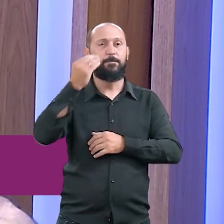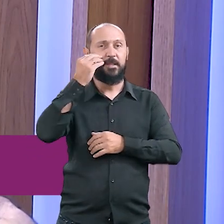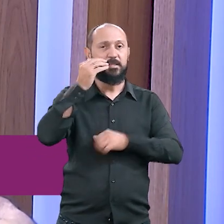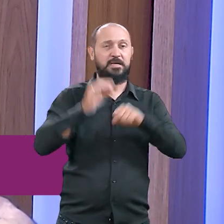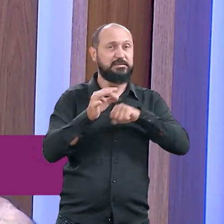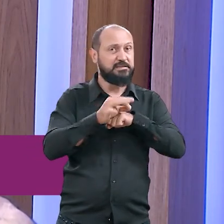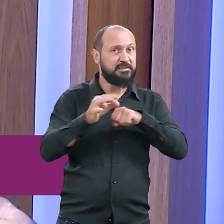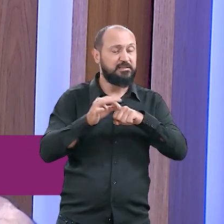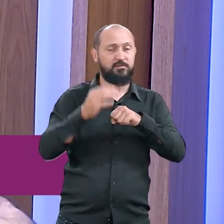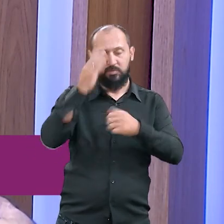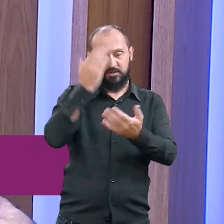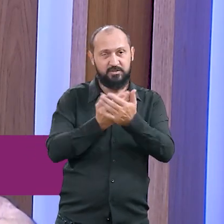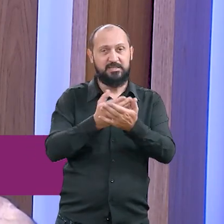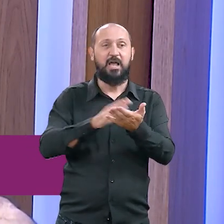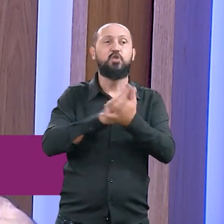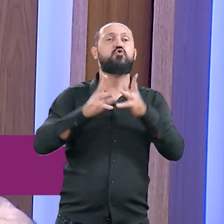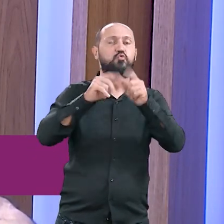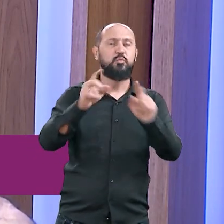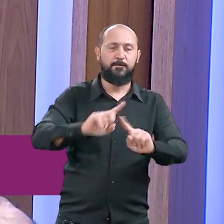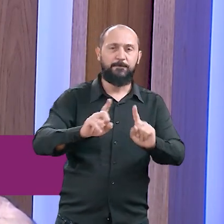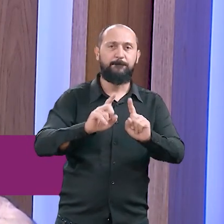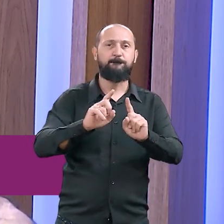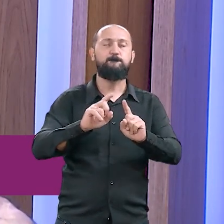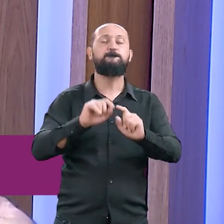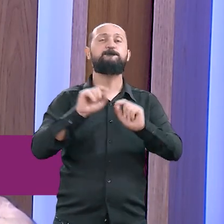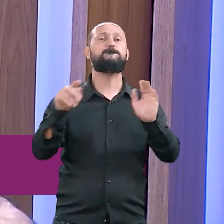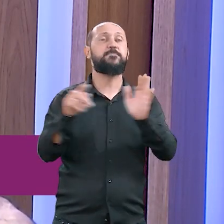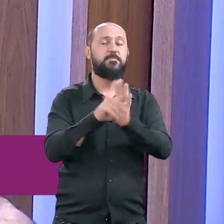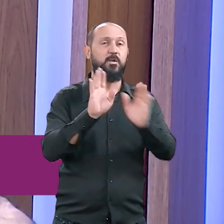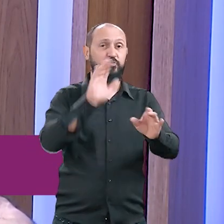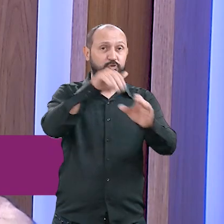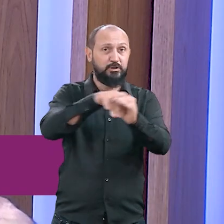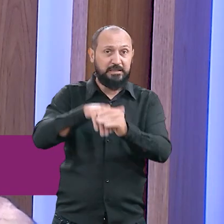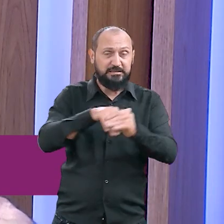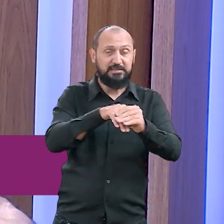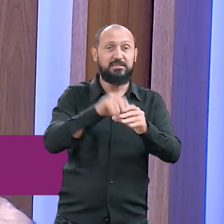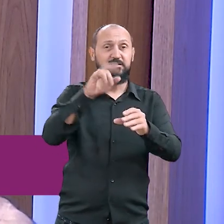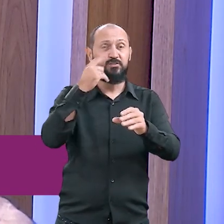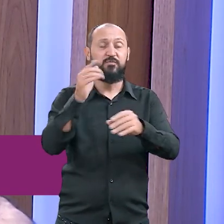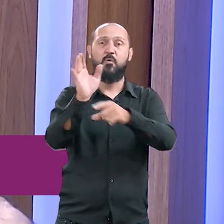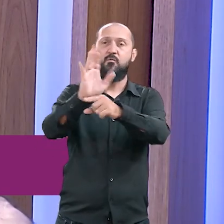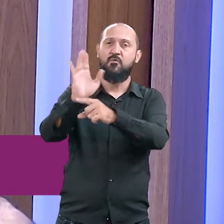e agora da última leva nos anos 2019 e 20. Ela faleceu